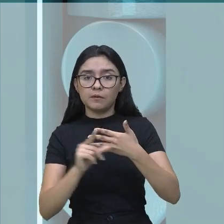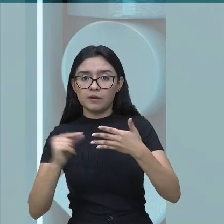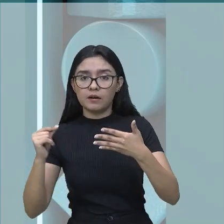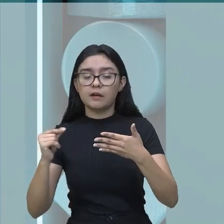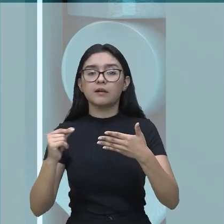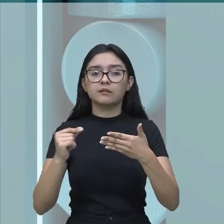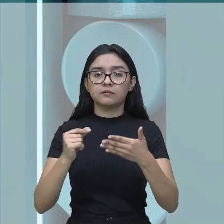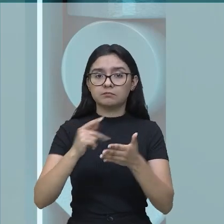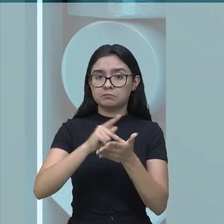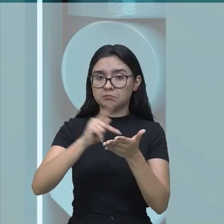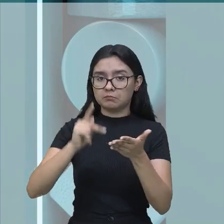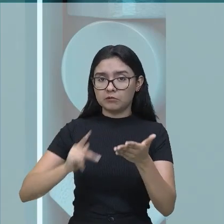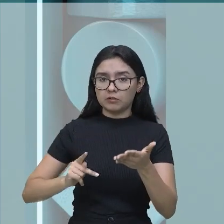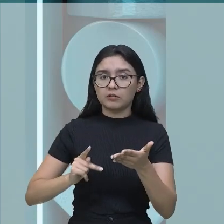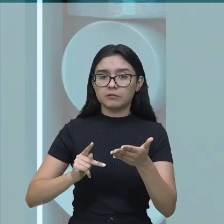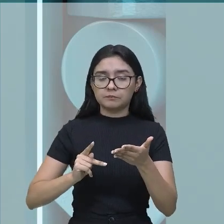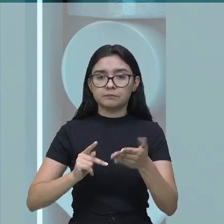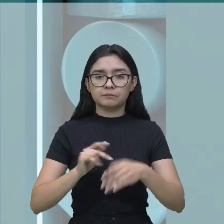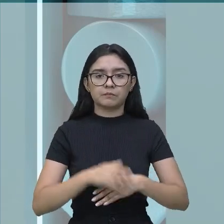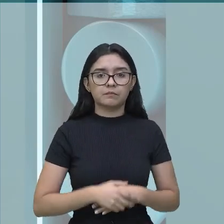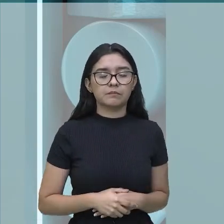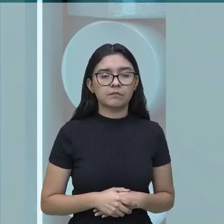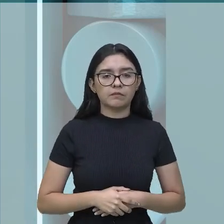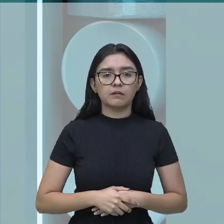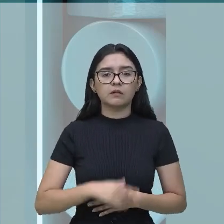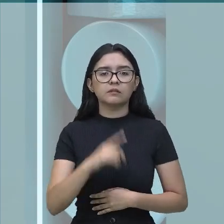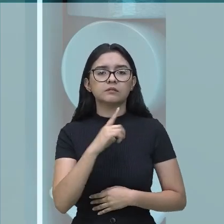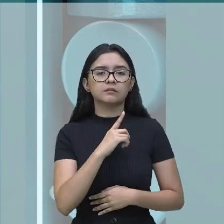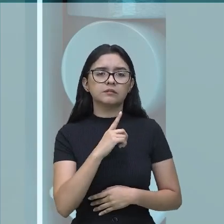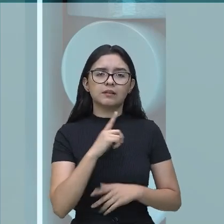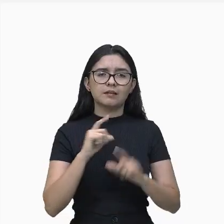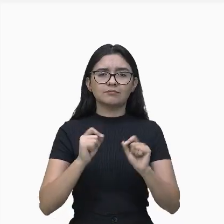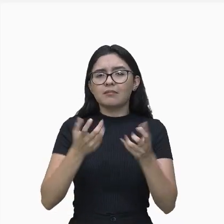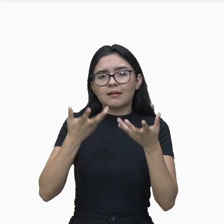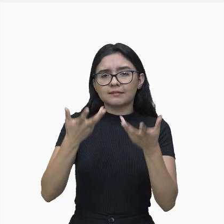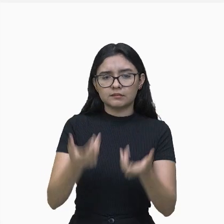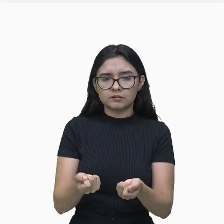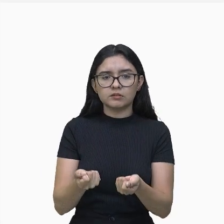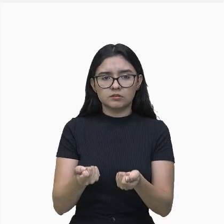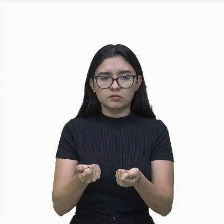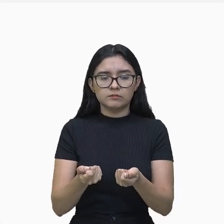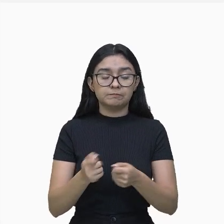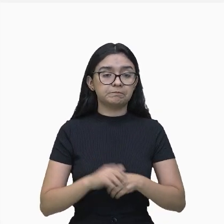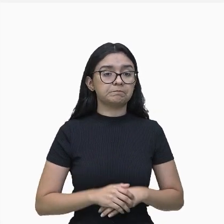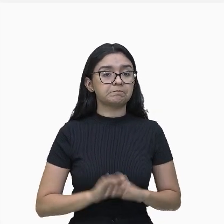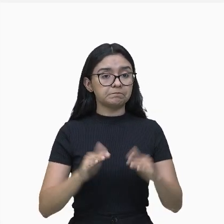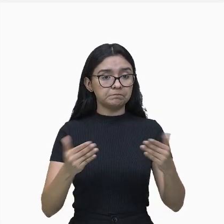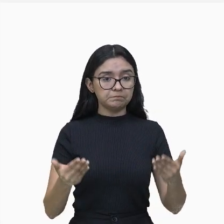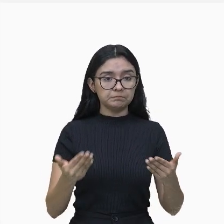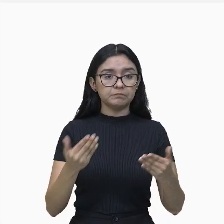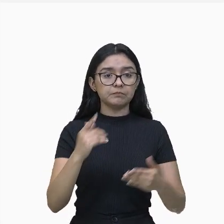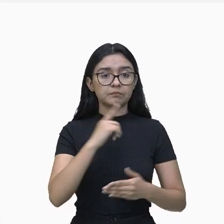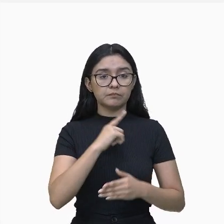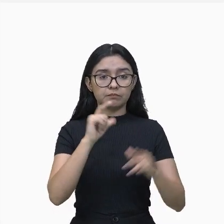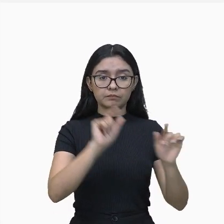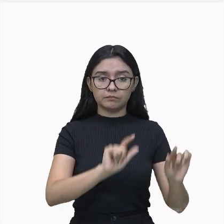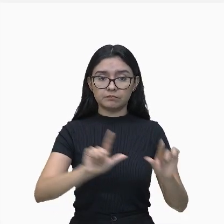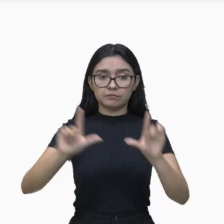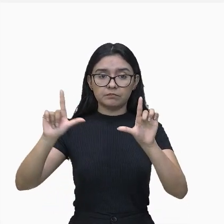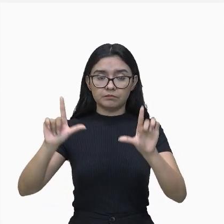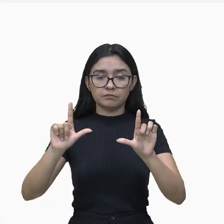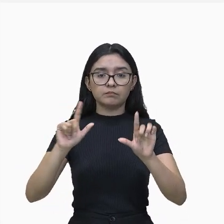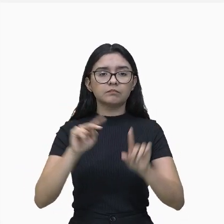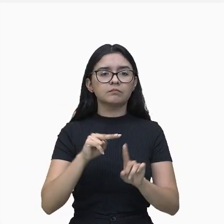que vai vivenciar uma aceitação. Então, temos aí na nossa cartela, do ponto de vista da história